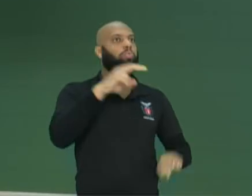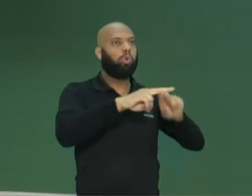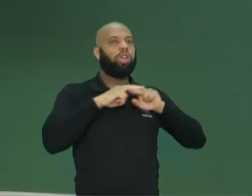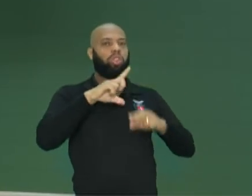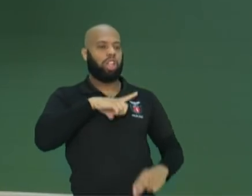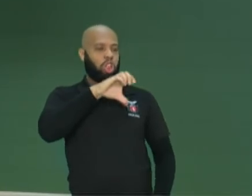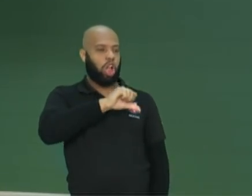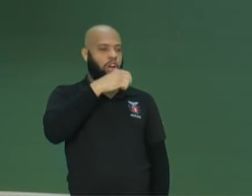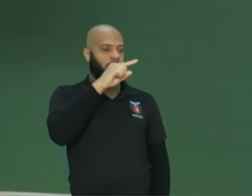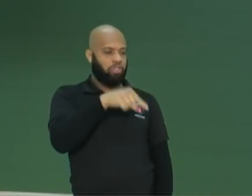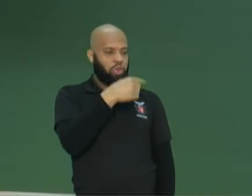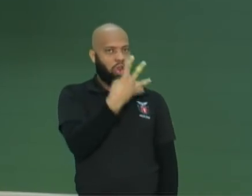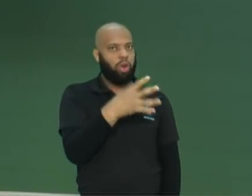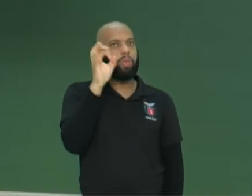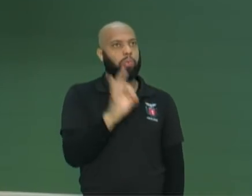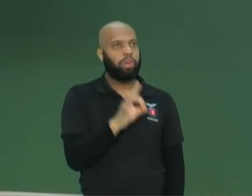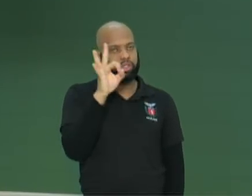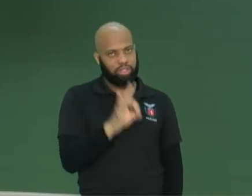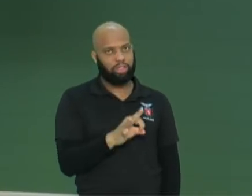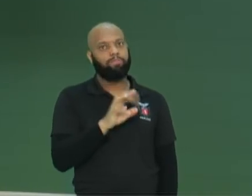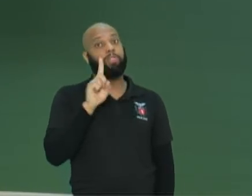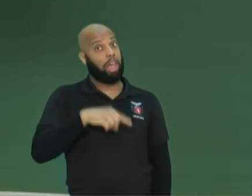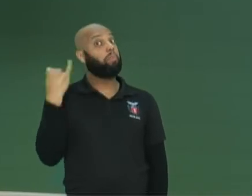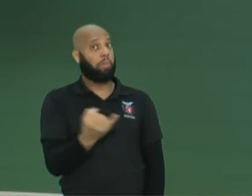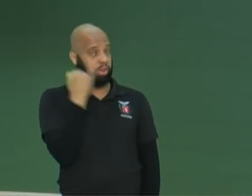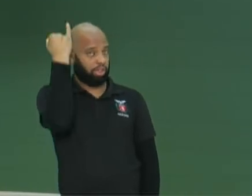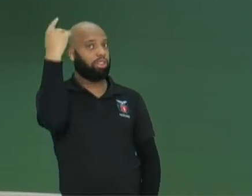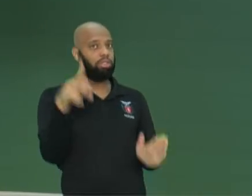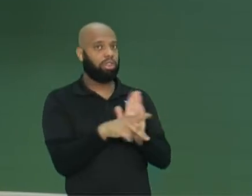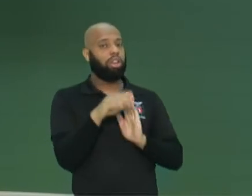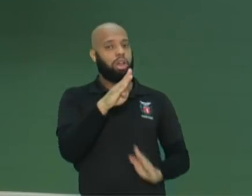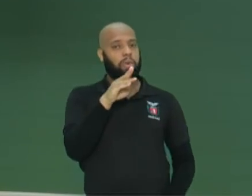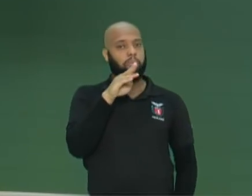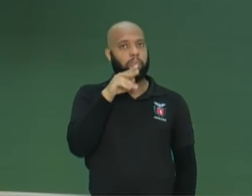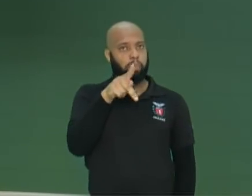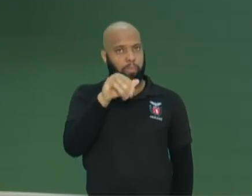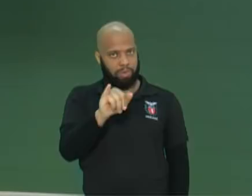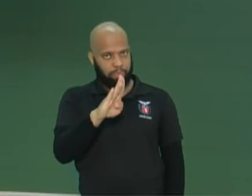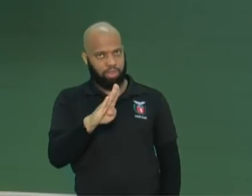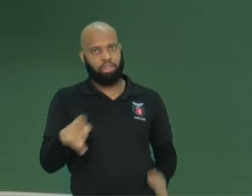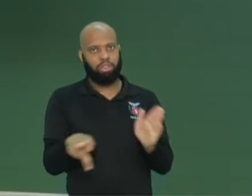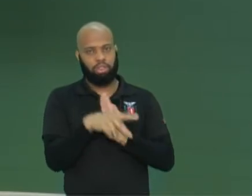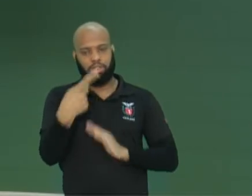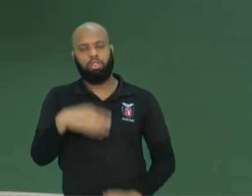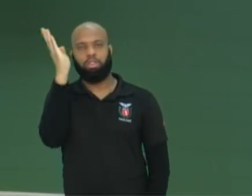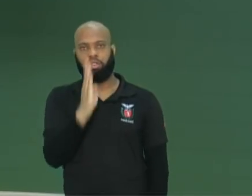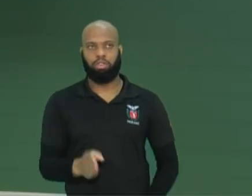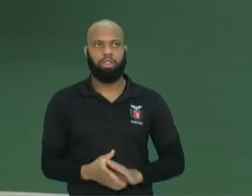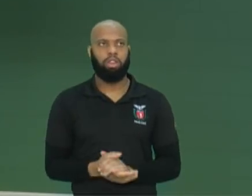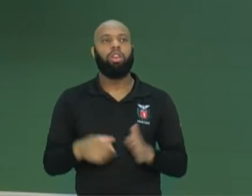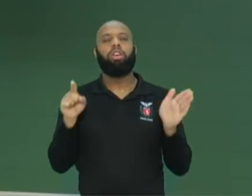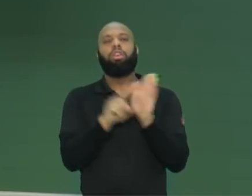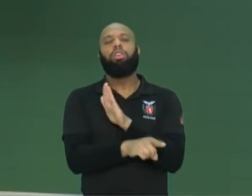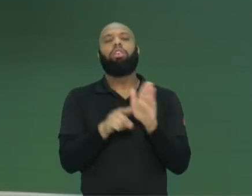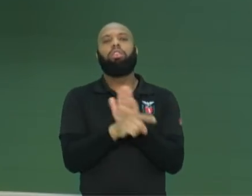então a contribuição ali é de 9,4% para a produção de riquezas do Brasil, certo? Perguntinhas lá,